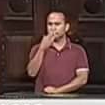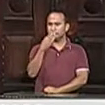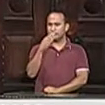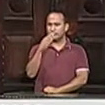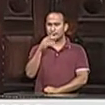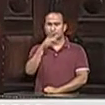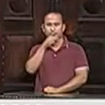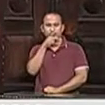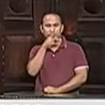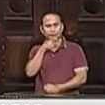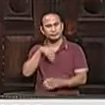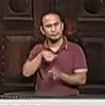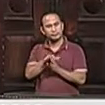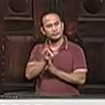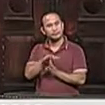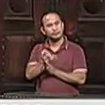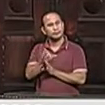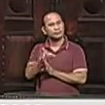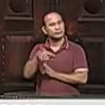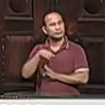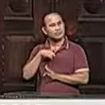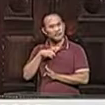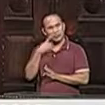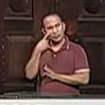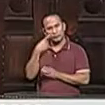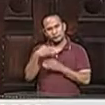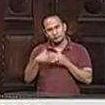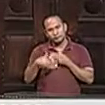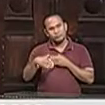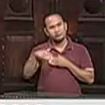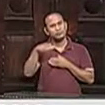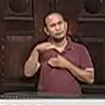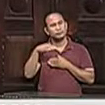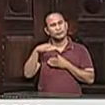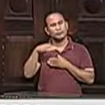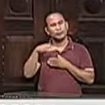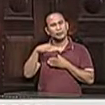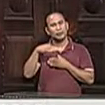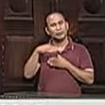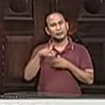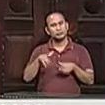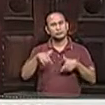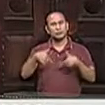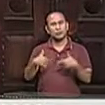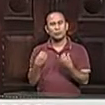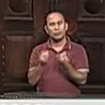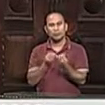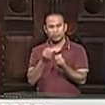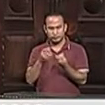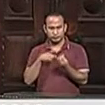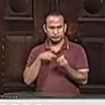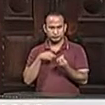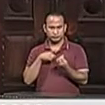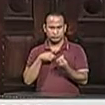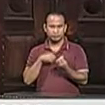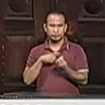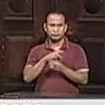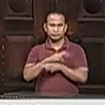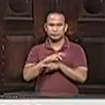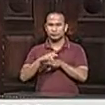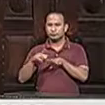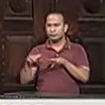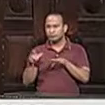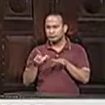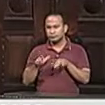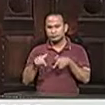Reforma Psiquiátrica, tenho acompanhado o andamento, o funcionamento dos diferentes equipamentos de